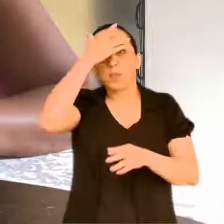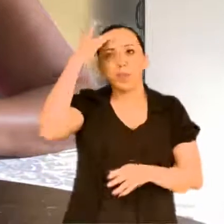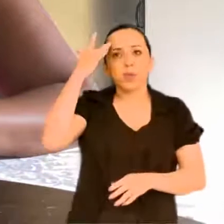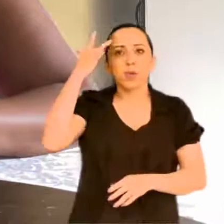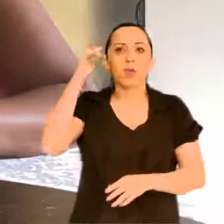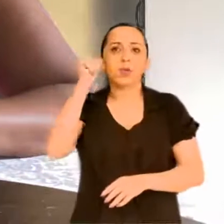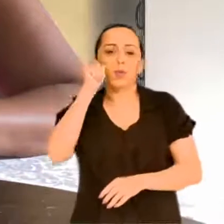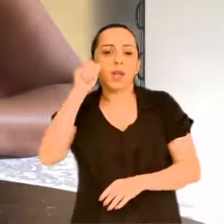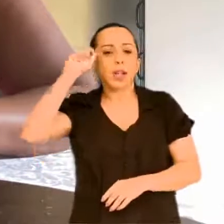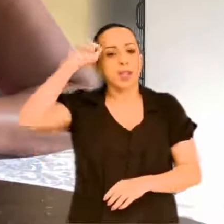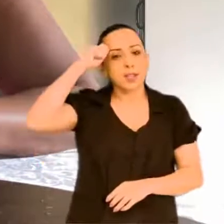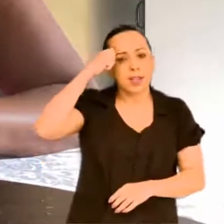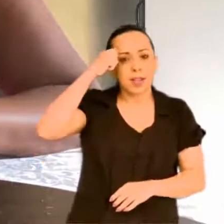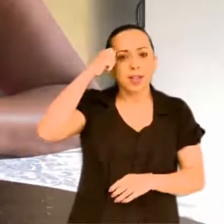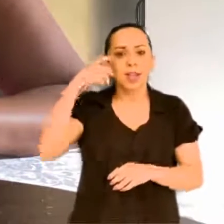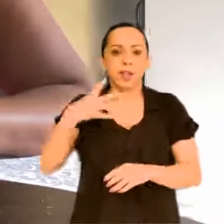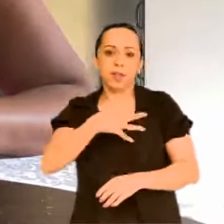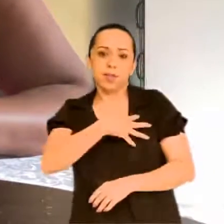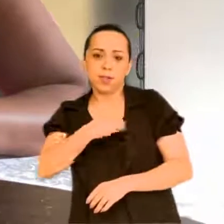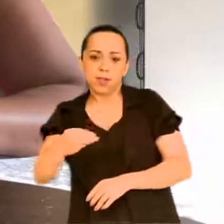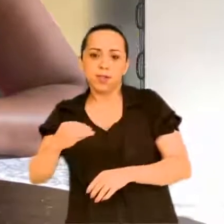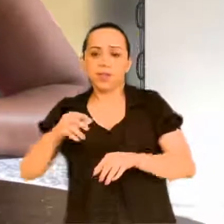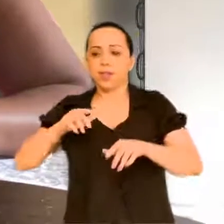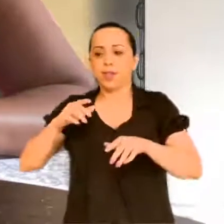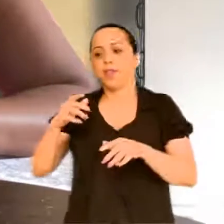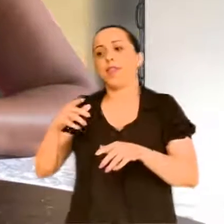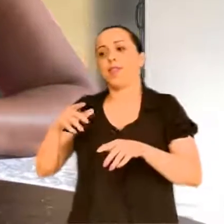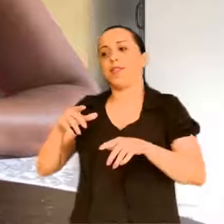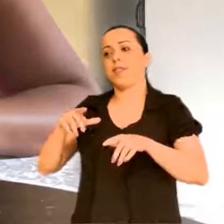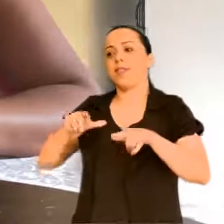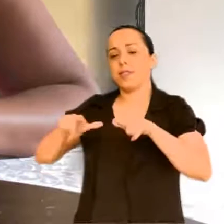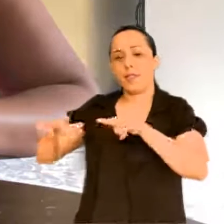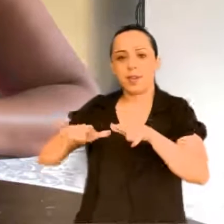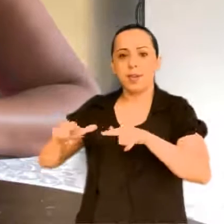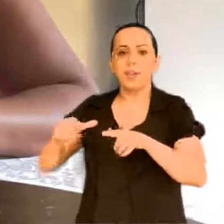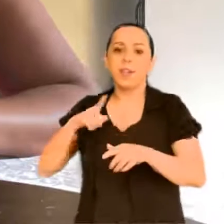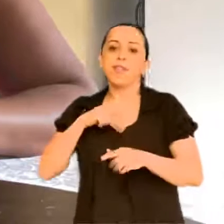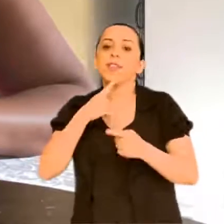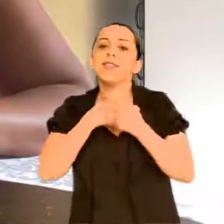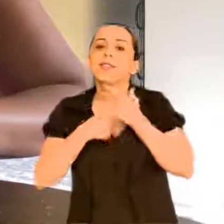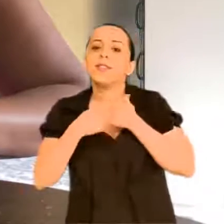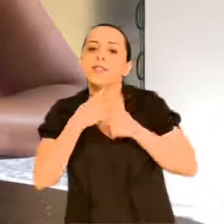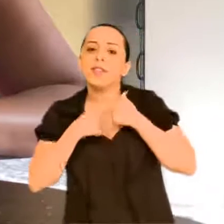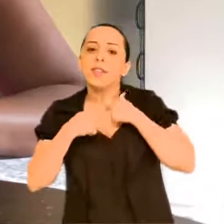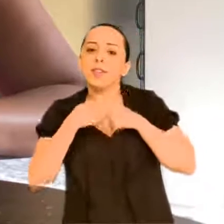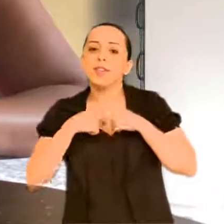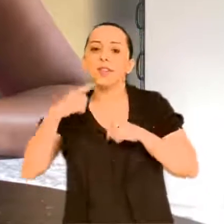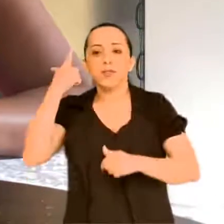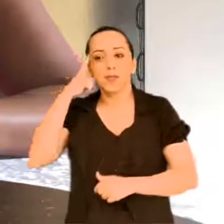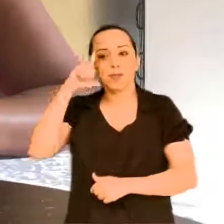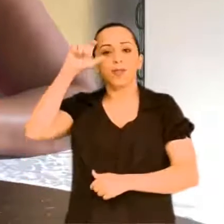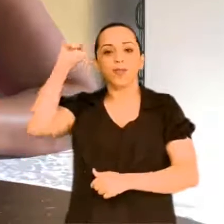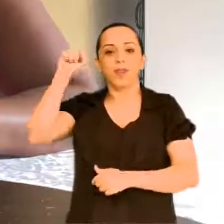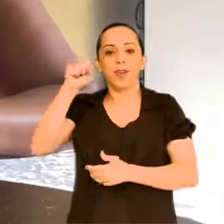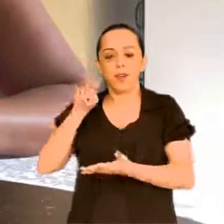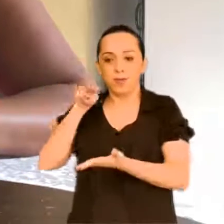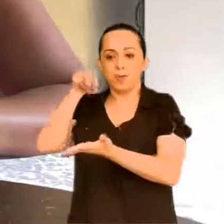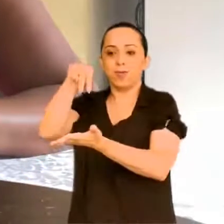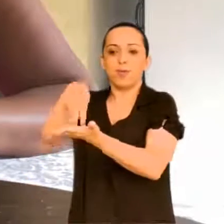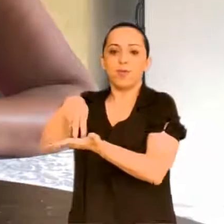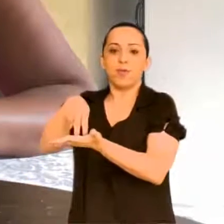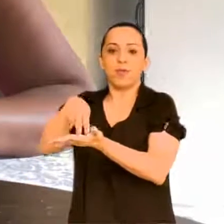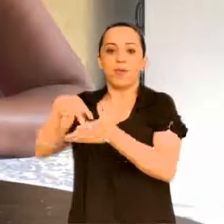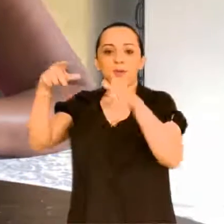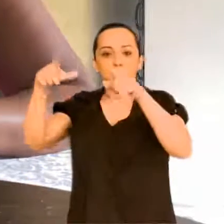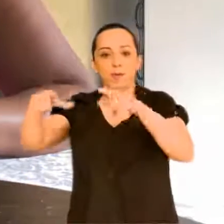pré-vestibulares comunitários para negros e negras, os filhos da classe trabalhadora, que tem